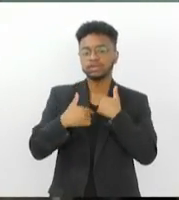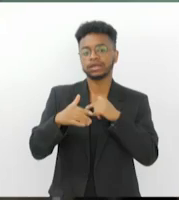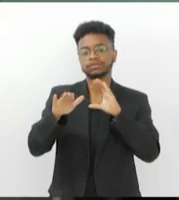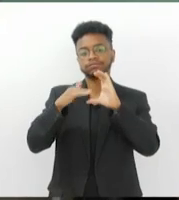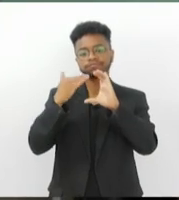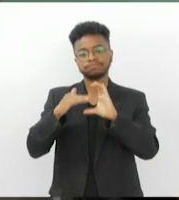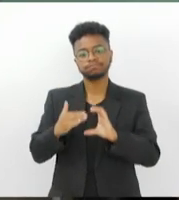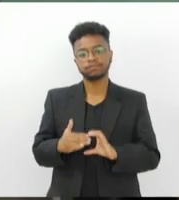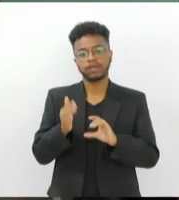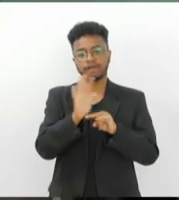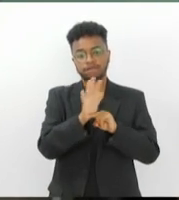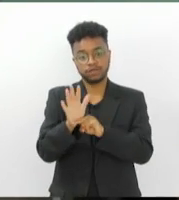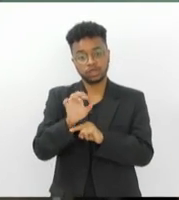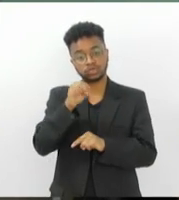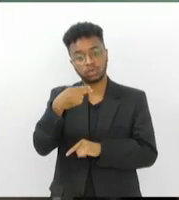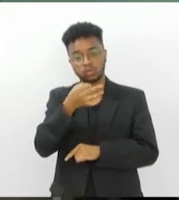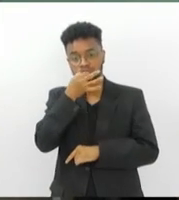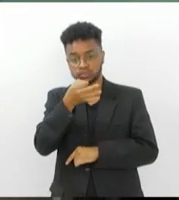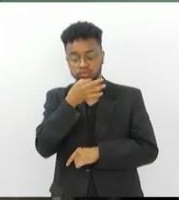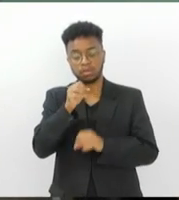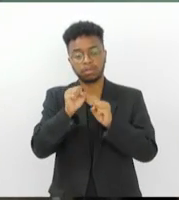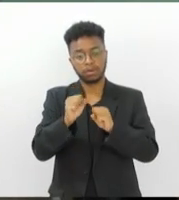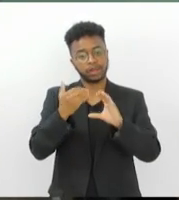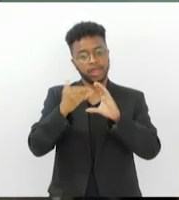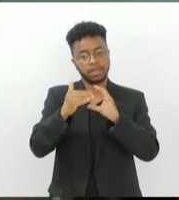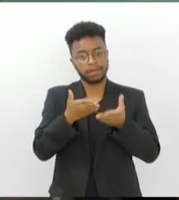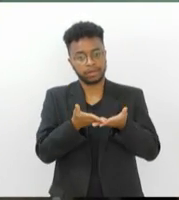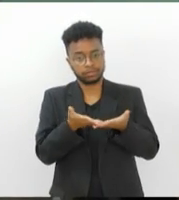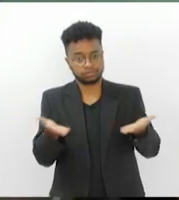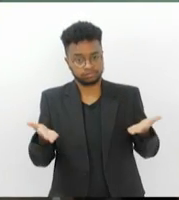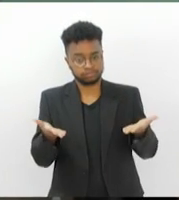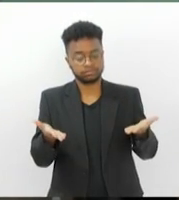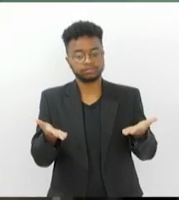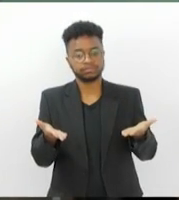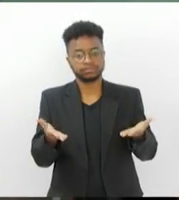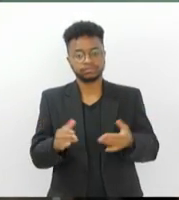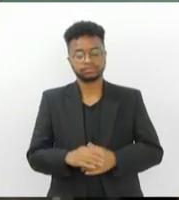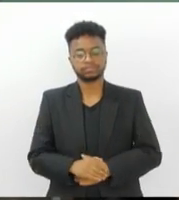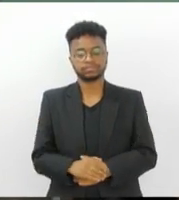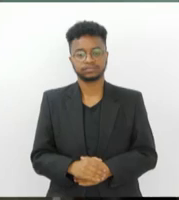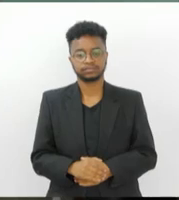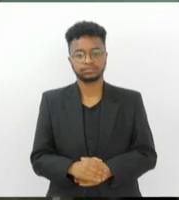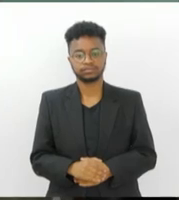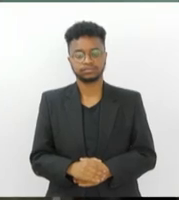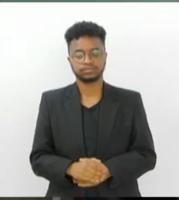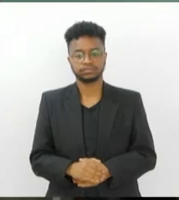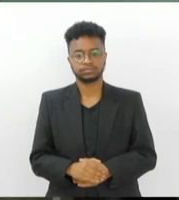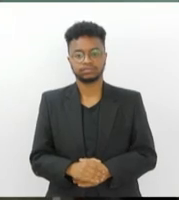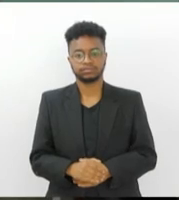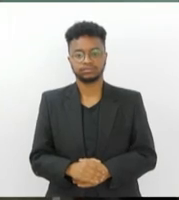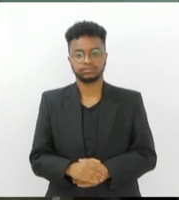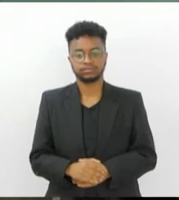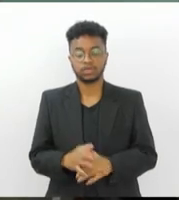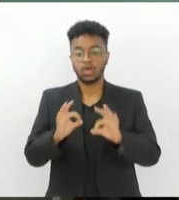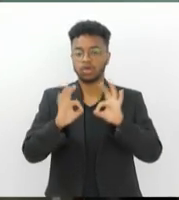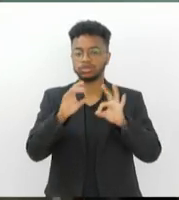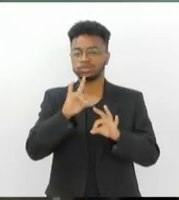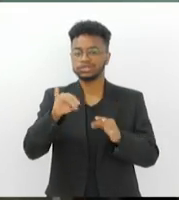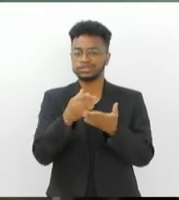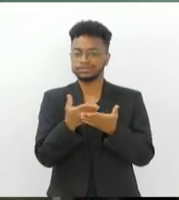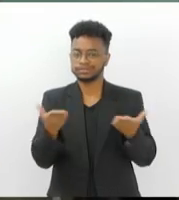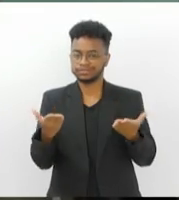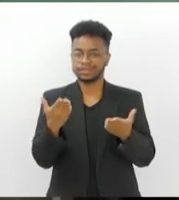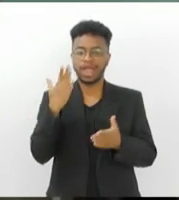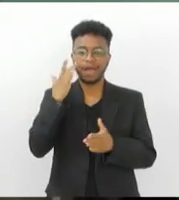cidade é só acessar nosso e-mail TV alerge @er rj.gov.br um ótimo dia para